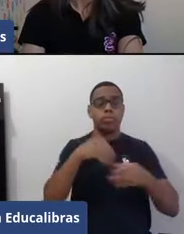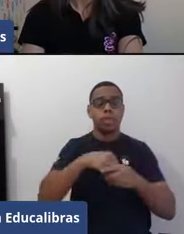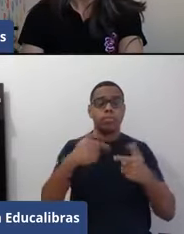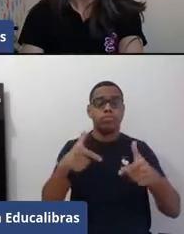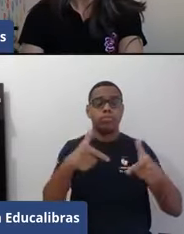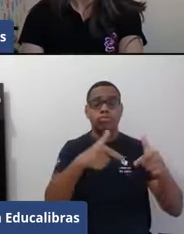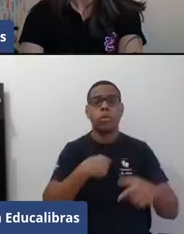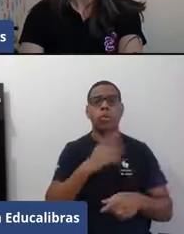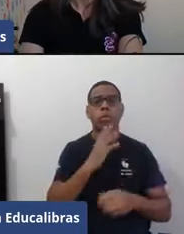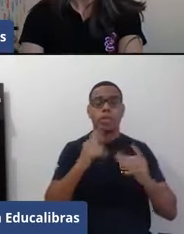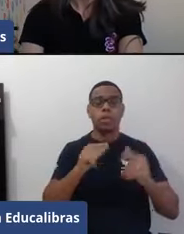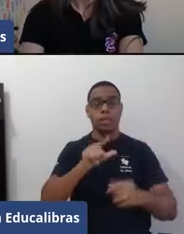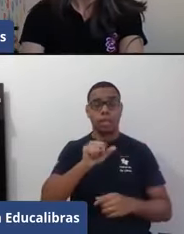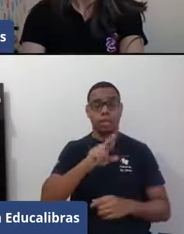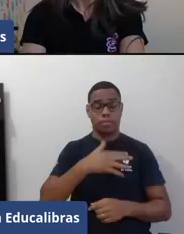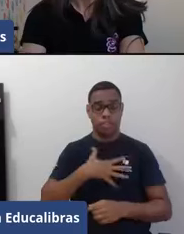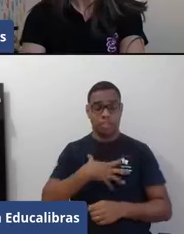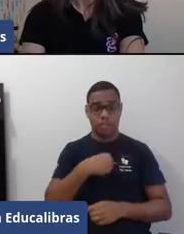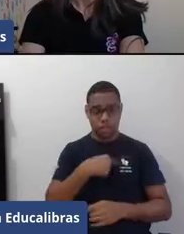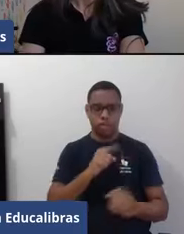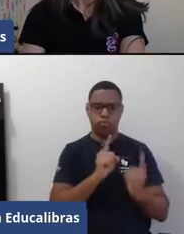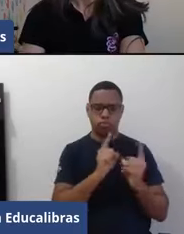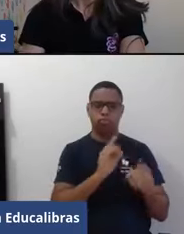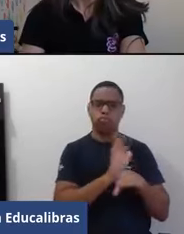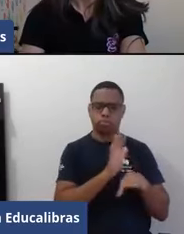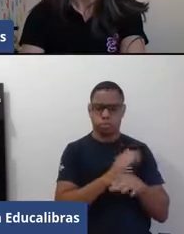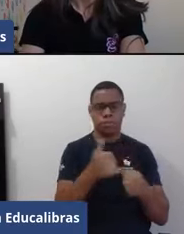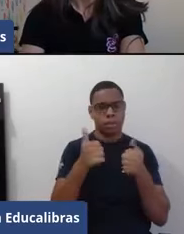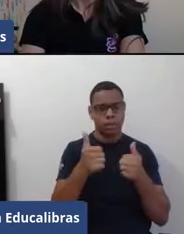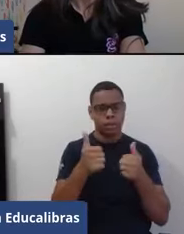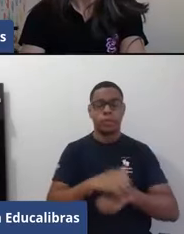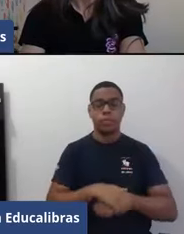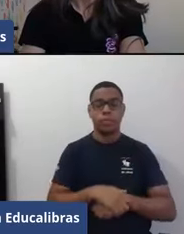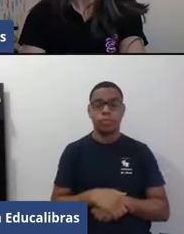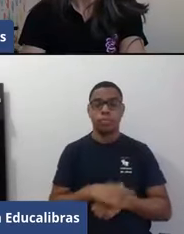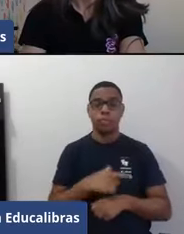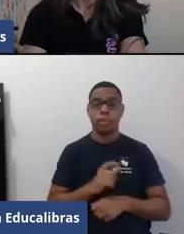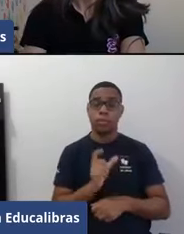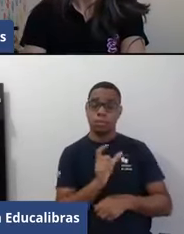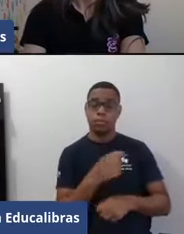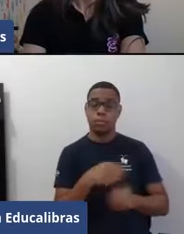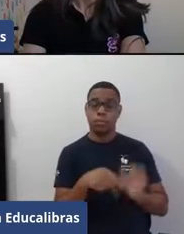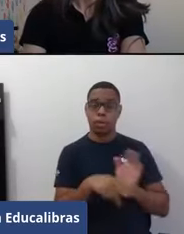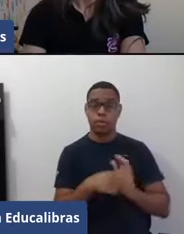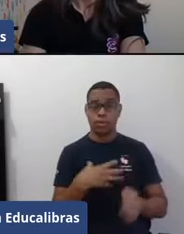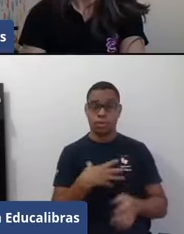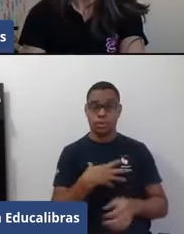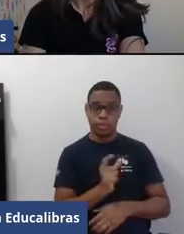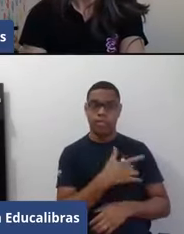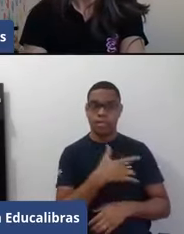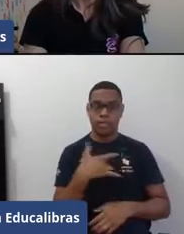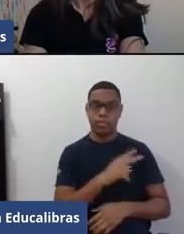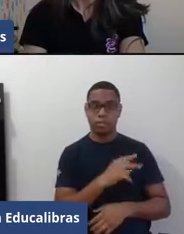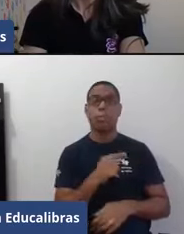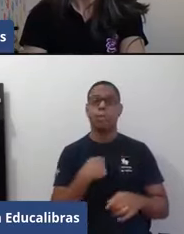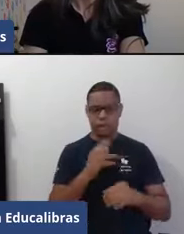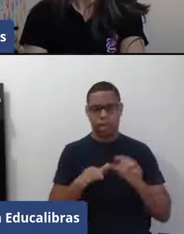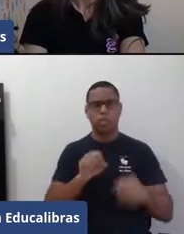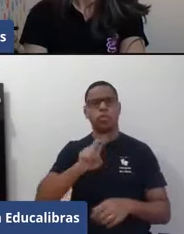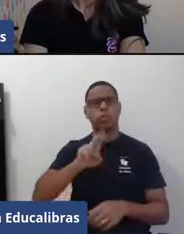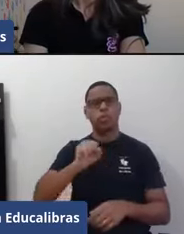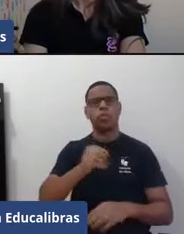pessoas. A Larissa está sendo bem assistida. Eu tenho também plano de saúde para ela, sim, mas eu não deixo de frequentar o SUS e tentar